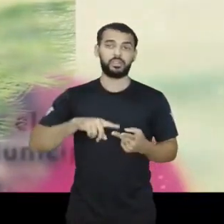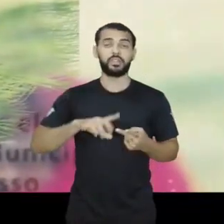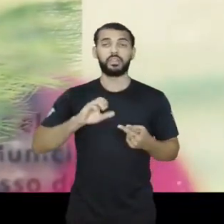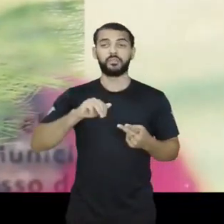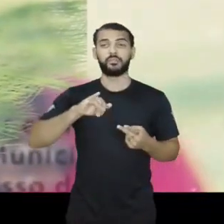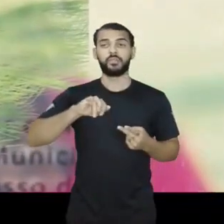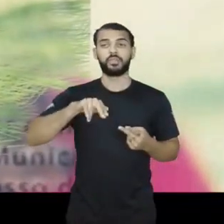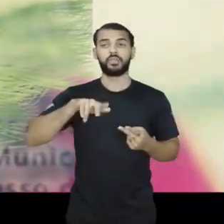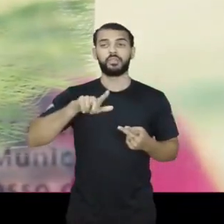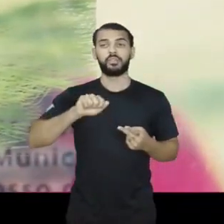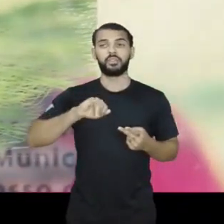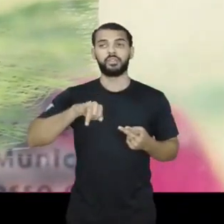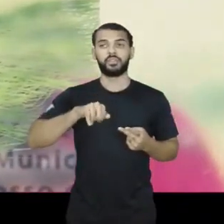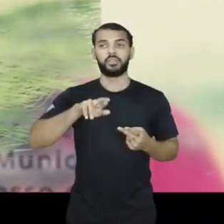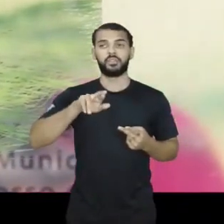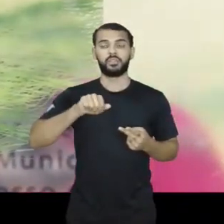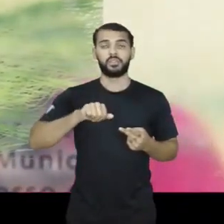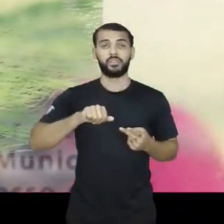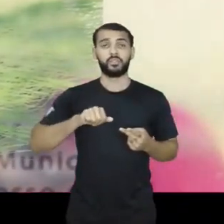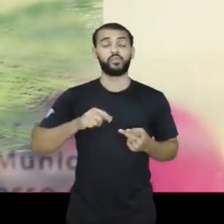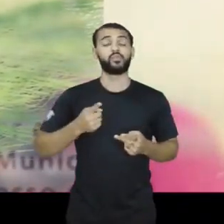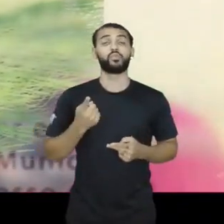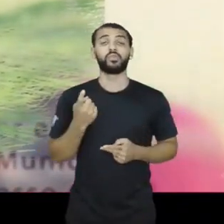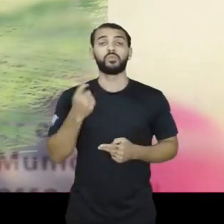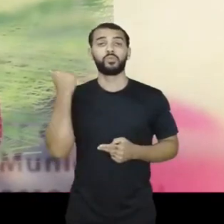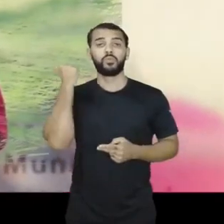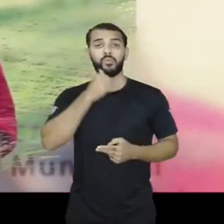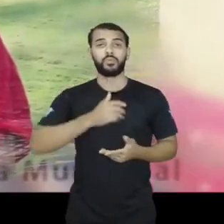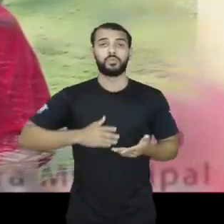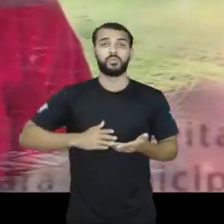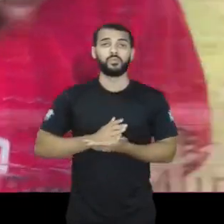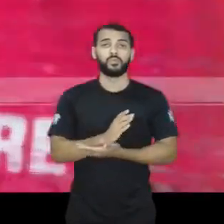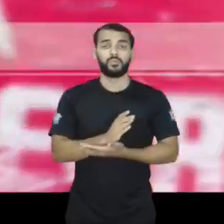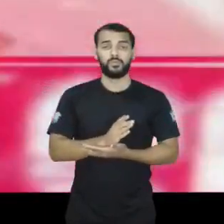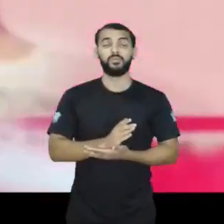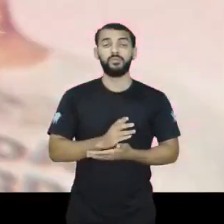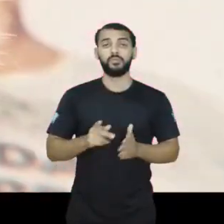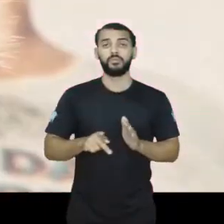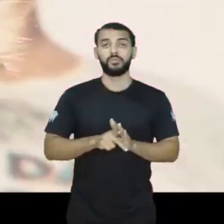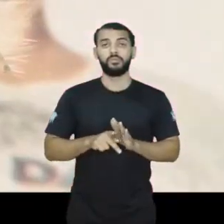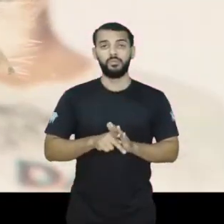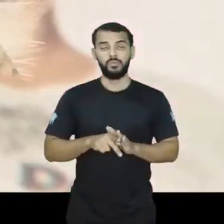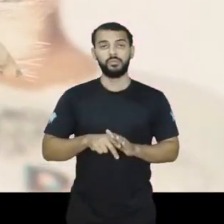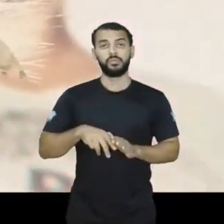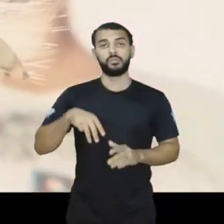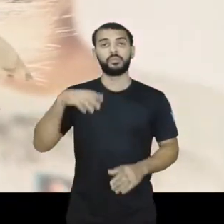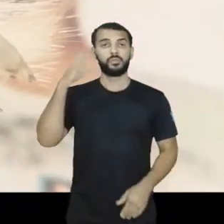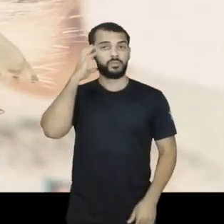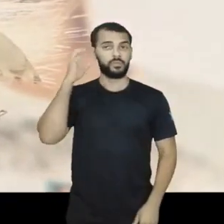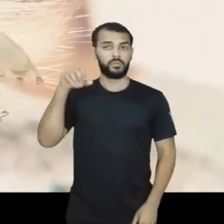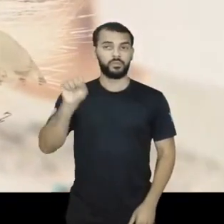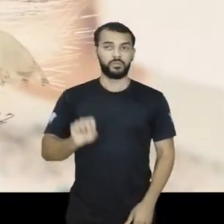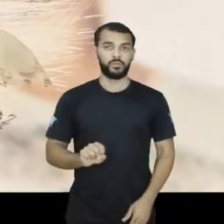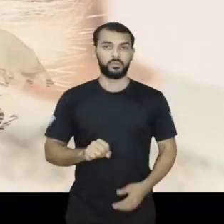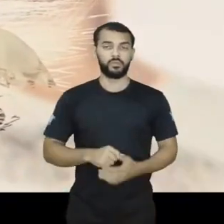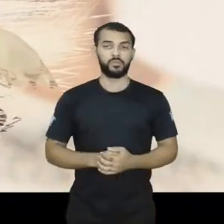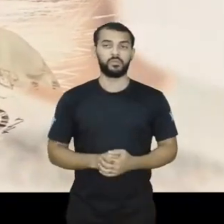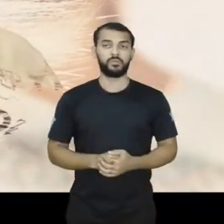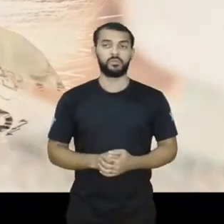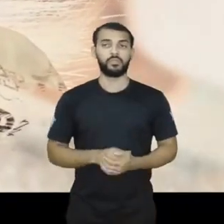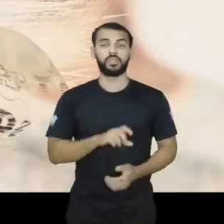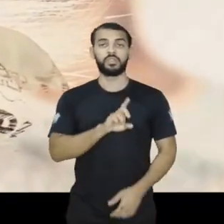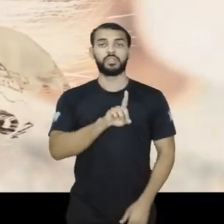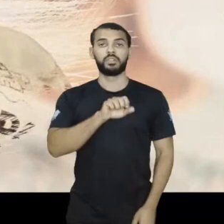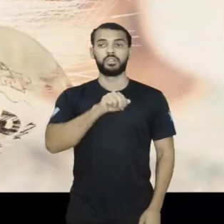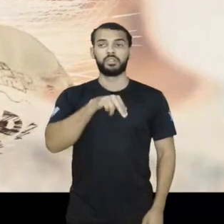Câmara Municipal de Mato Grosso do Sul e a deputada federal mais jovem da bancada do PT na Câmara. Dandara